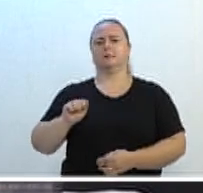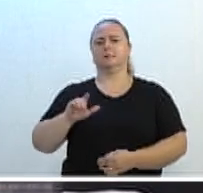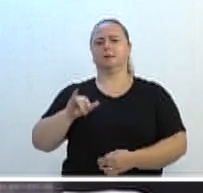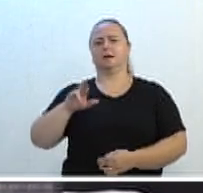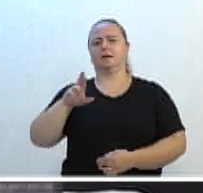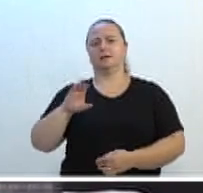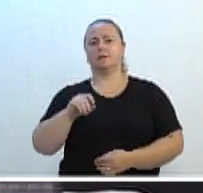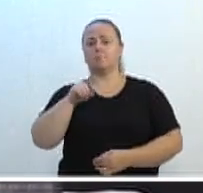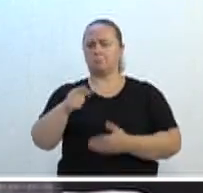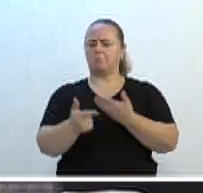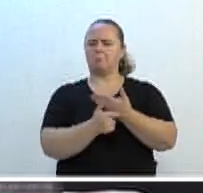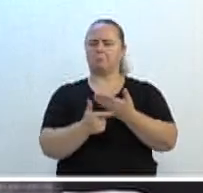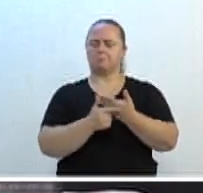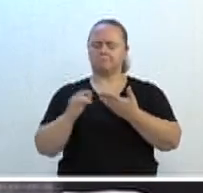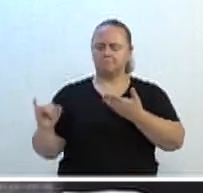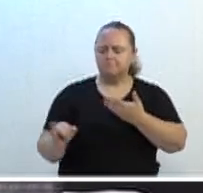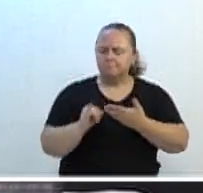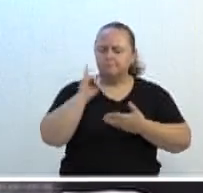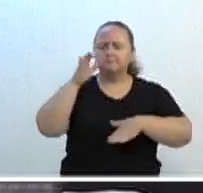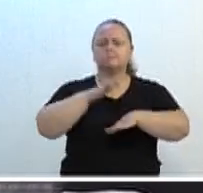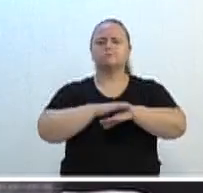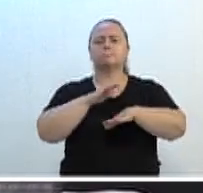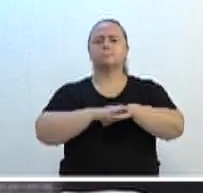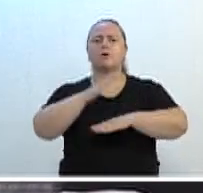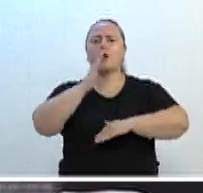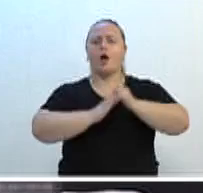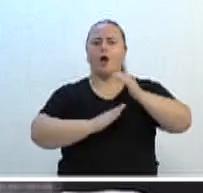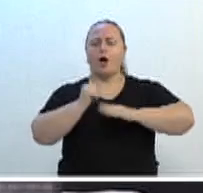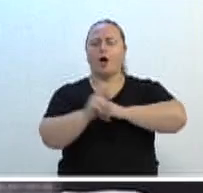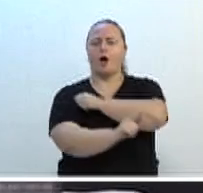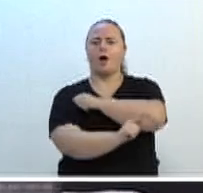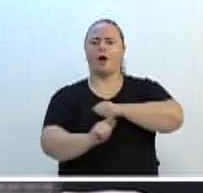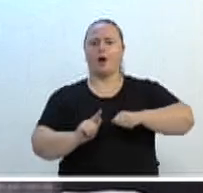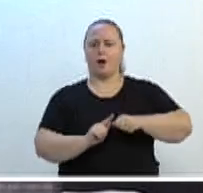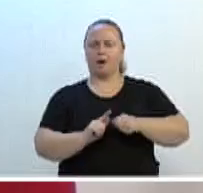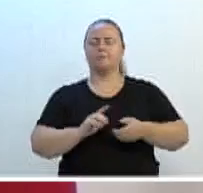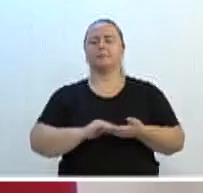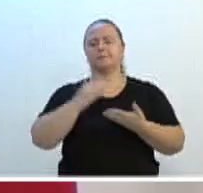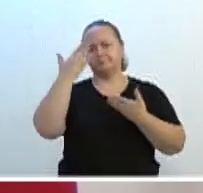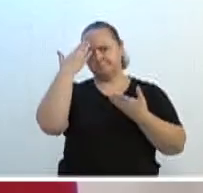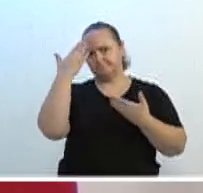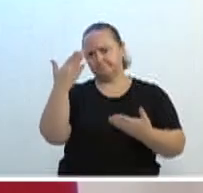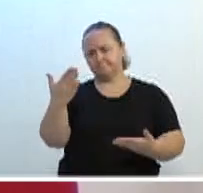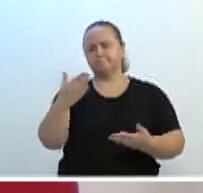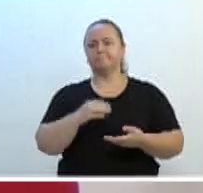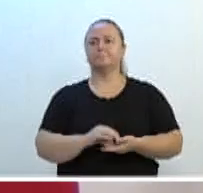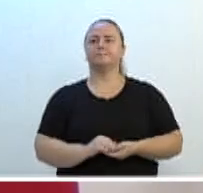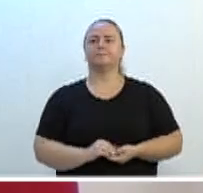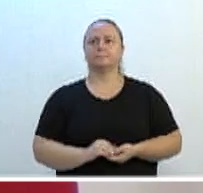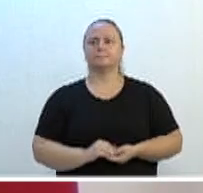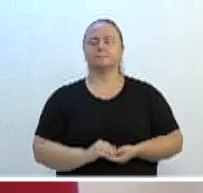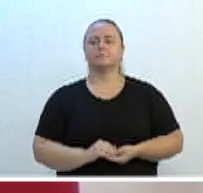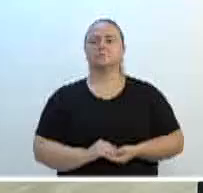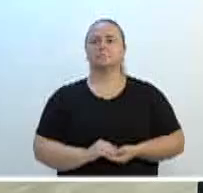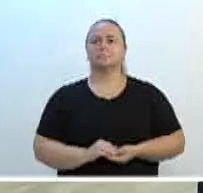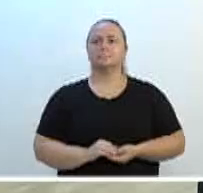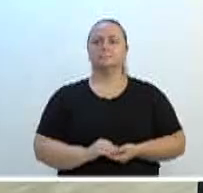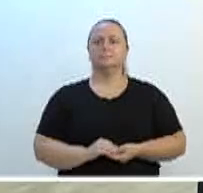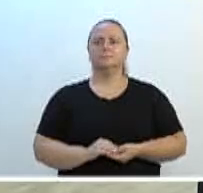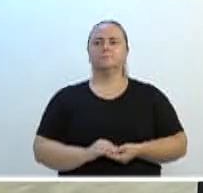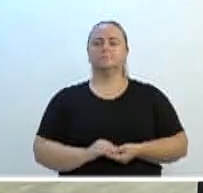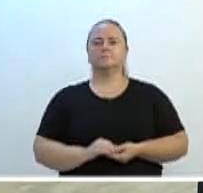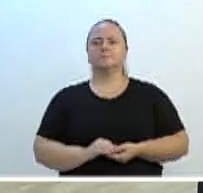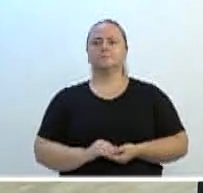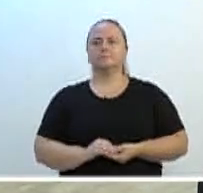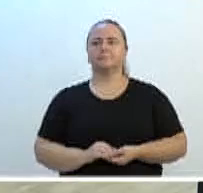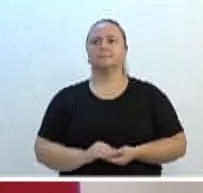Parabéns por trazer esse tema tão importante na região do Grande Garcia. Obrigado. Obrigado, quero agradecer a vossa parte. Então, falando